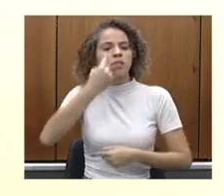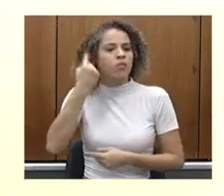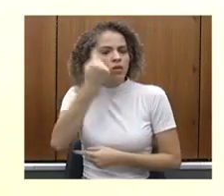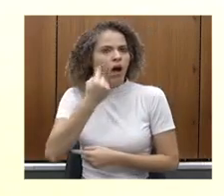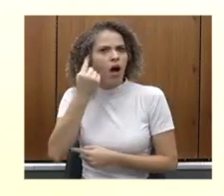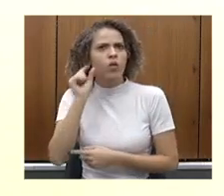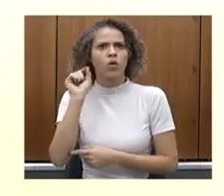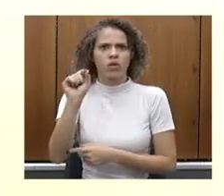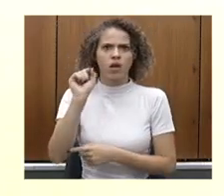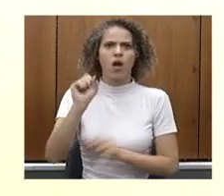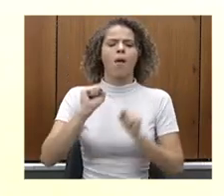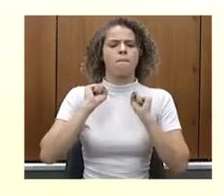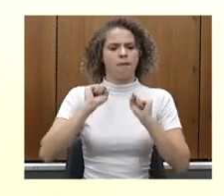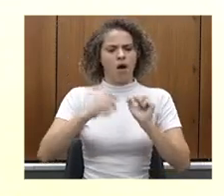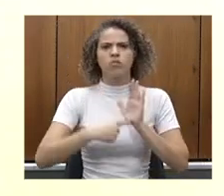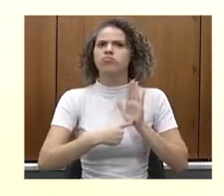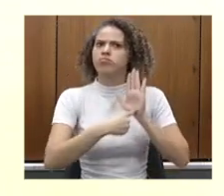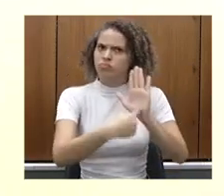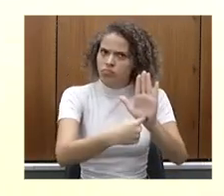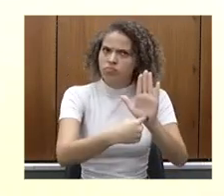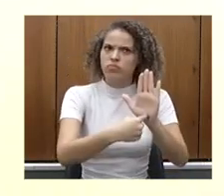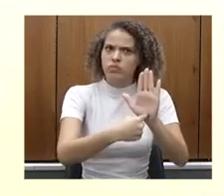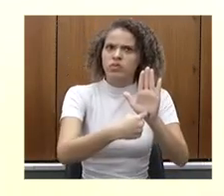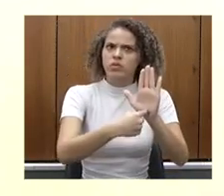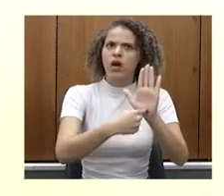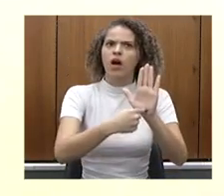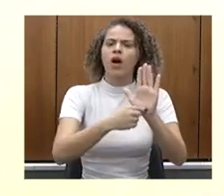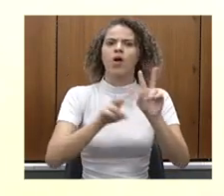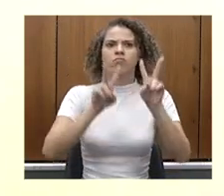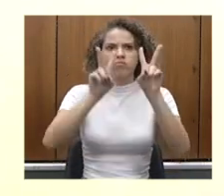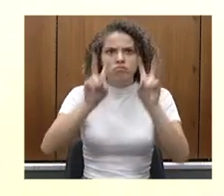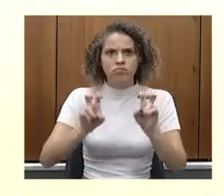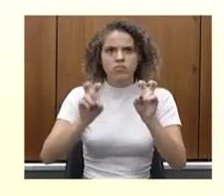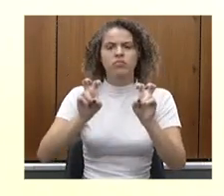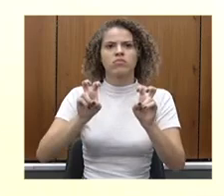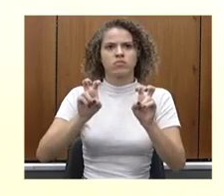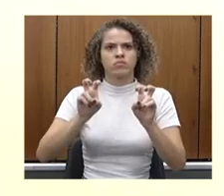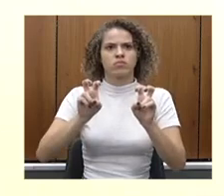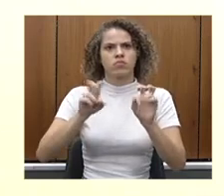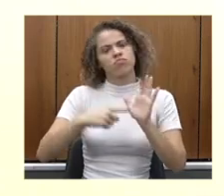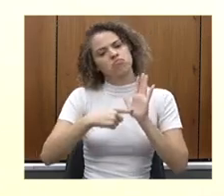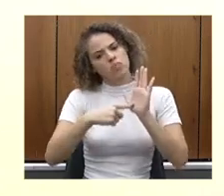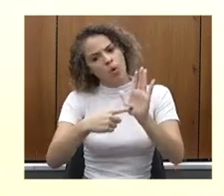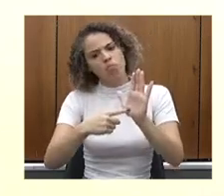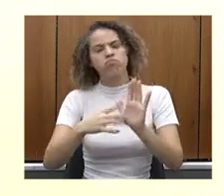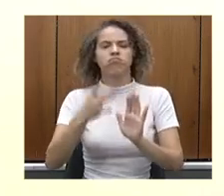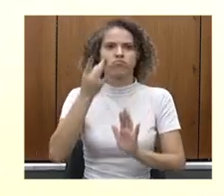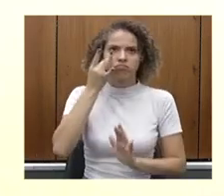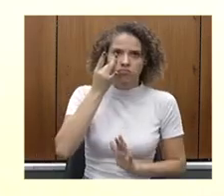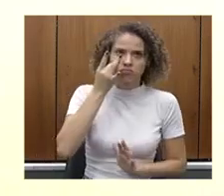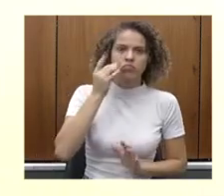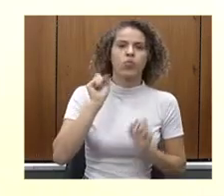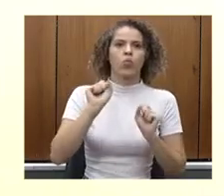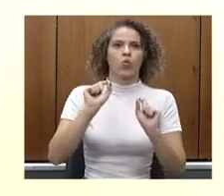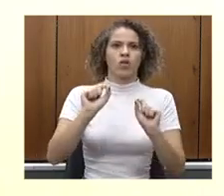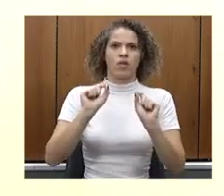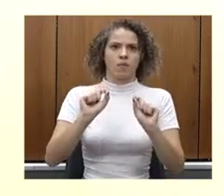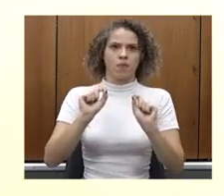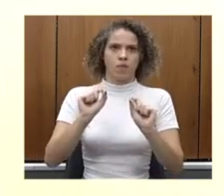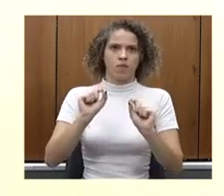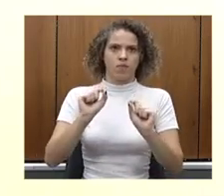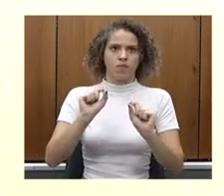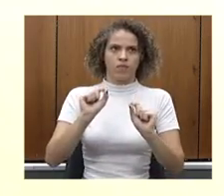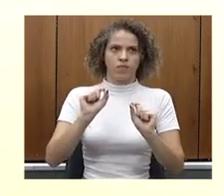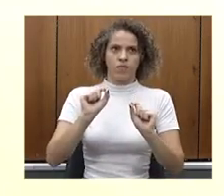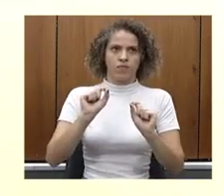poderão apresentar na comissão de saúde, através da plataforma Sileges ou pessoalmente, requerimento contendo